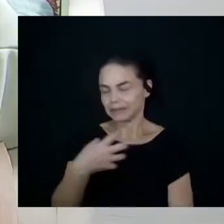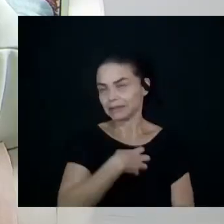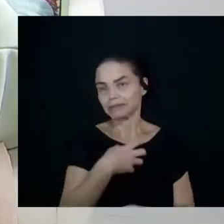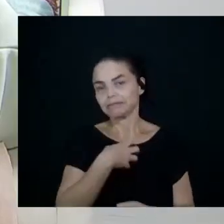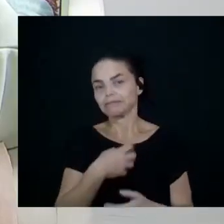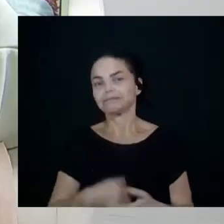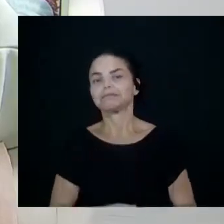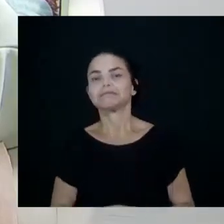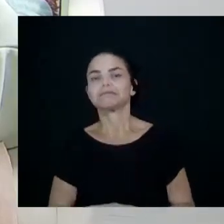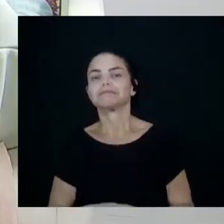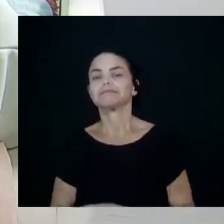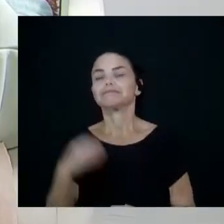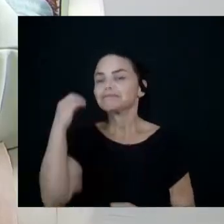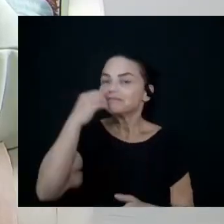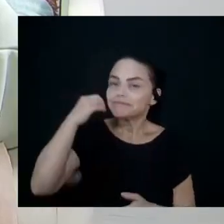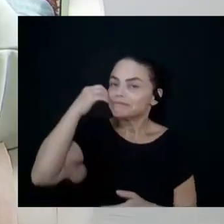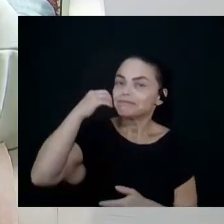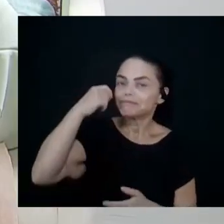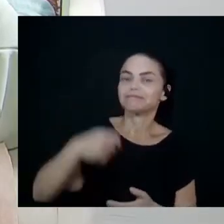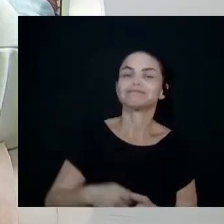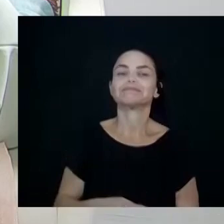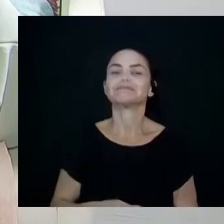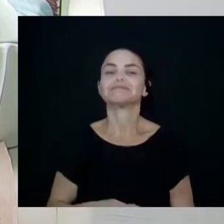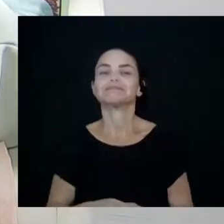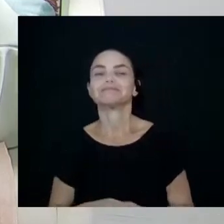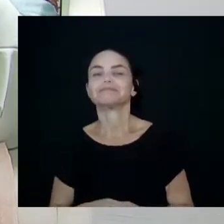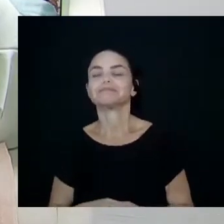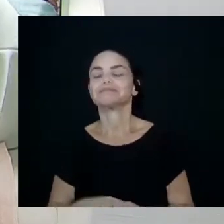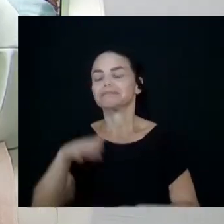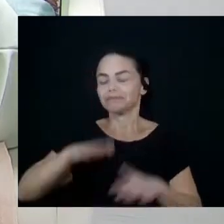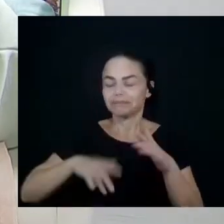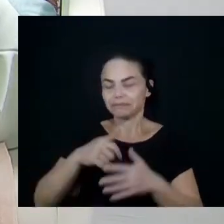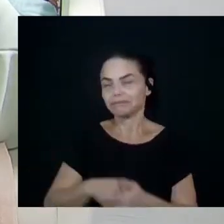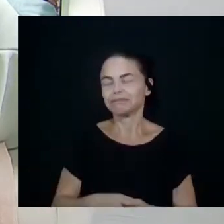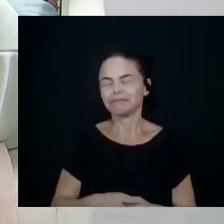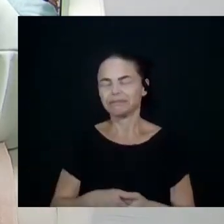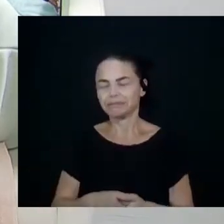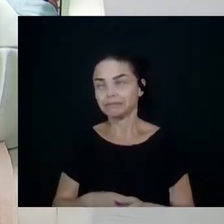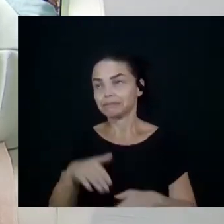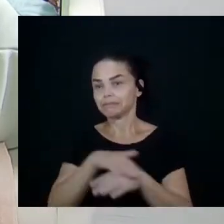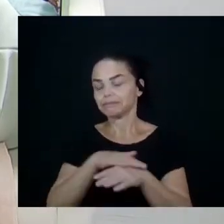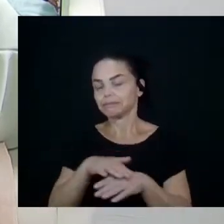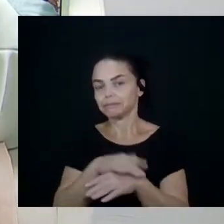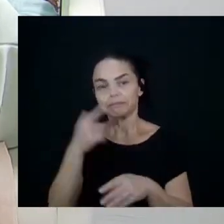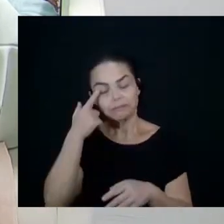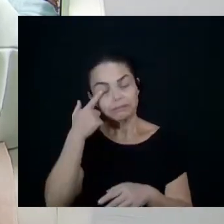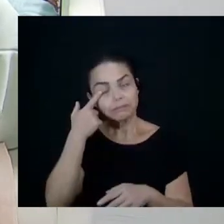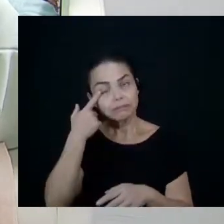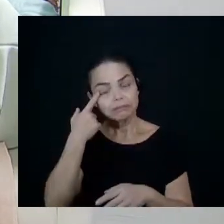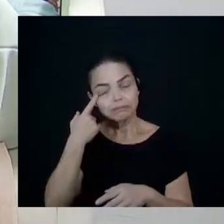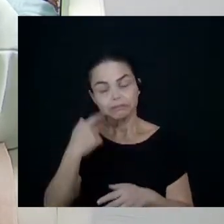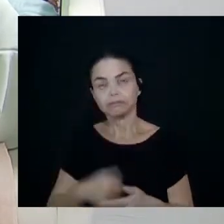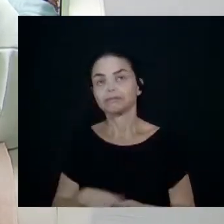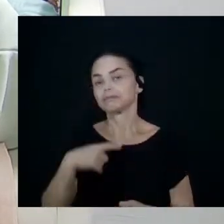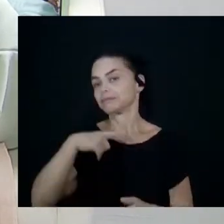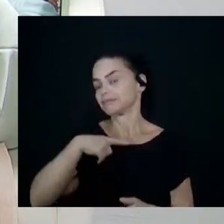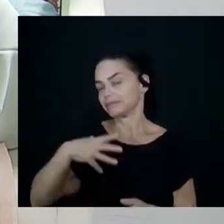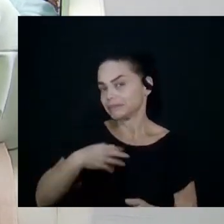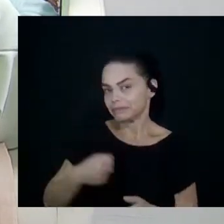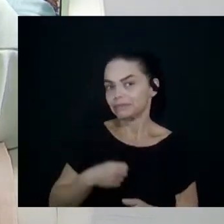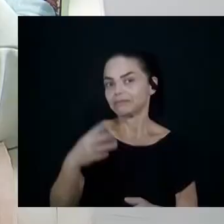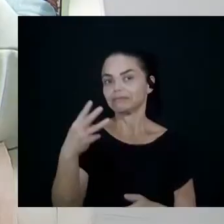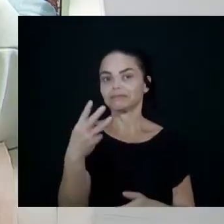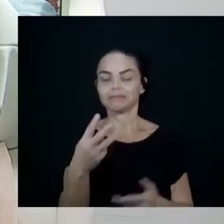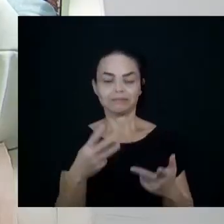você sente que essa sua experiência, né? Porque muitas vezes a gente inclusive conversou com mães que, eu tenho filho